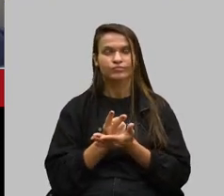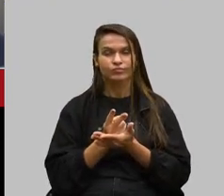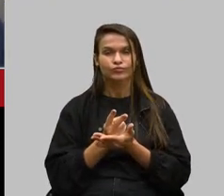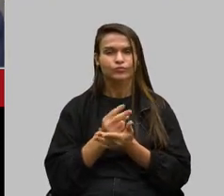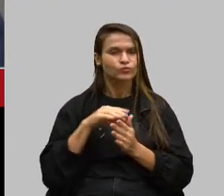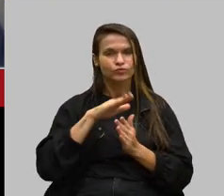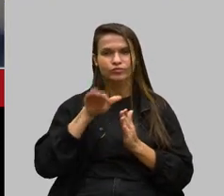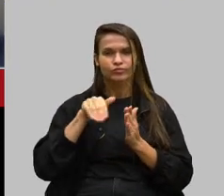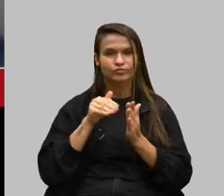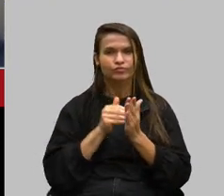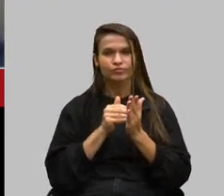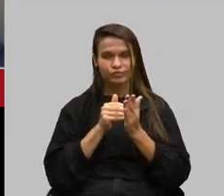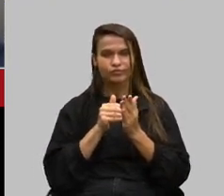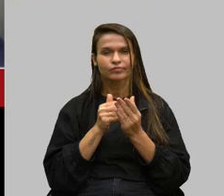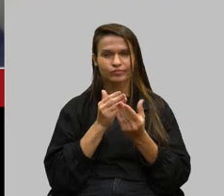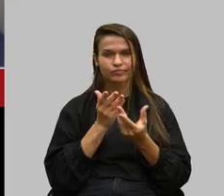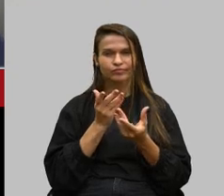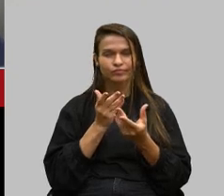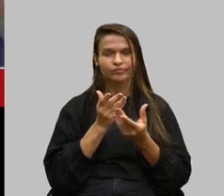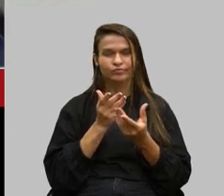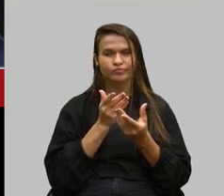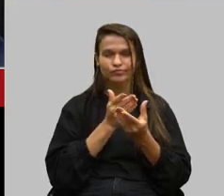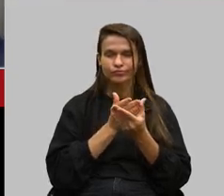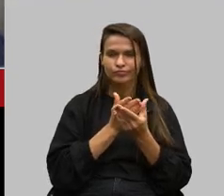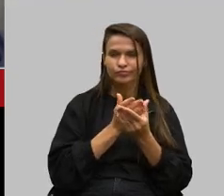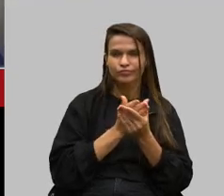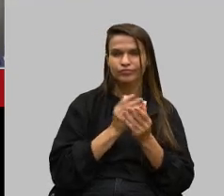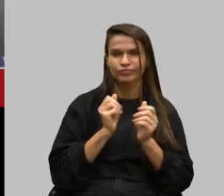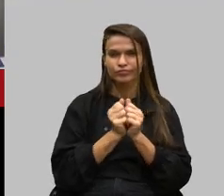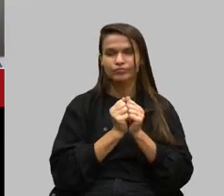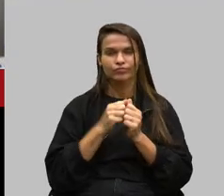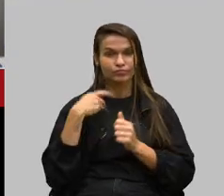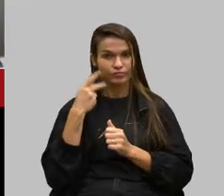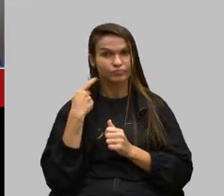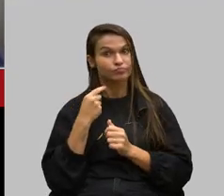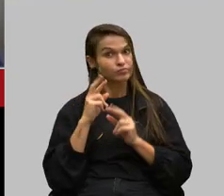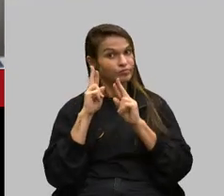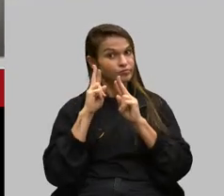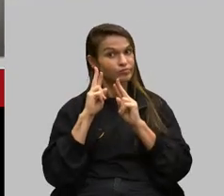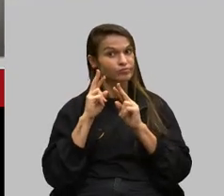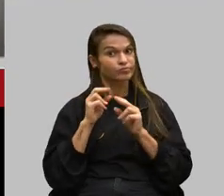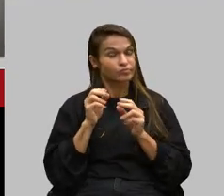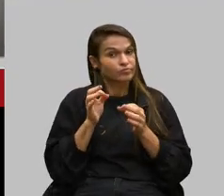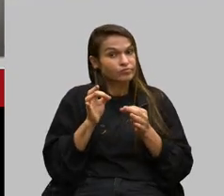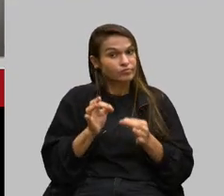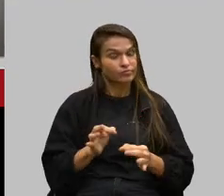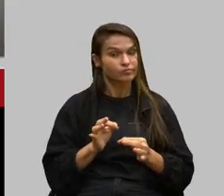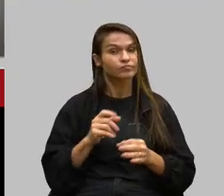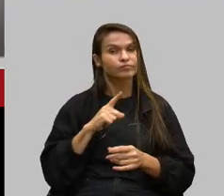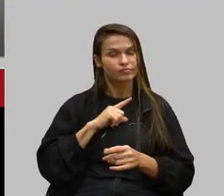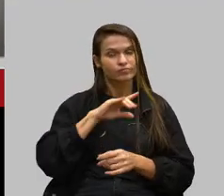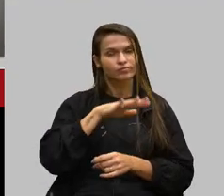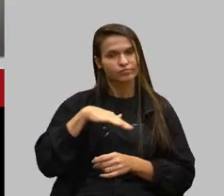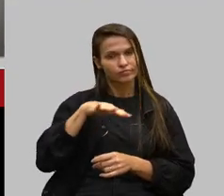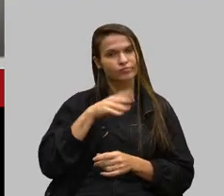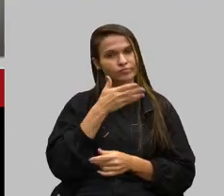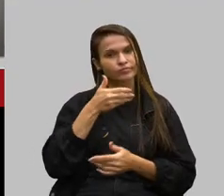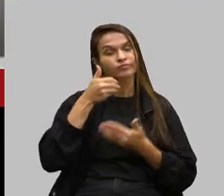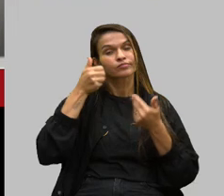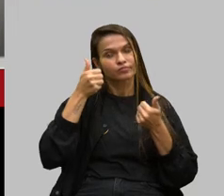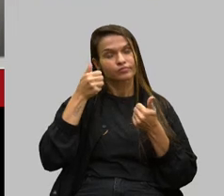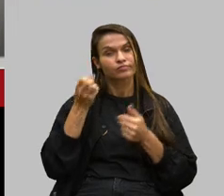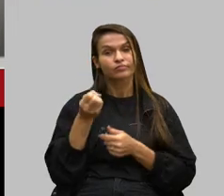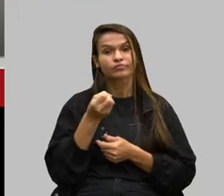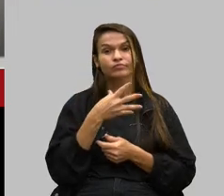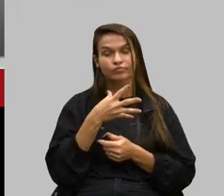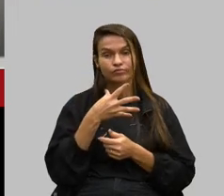as pastas para com os parlamentares eu espero que isso esteja funcionando óbvio que há sempre espaço para para melhorar o novo